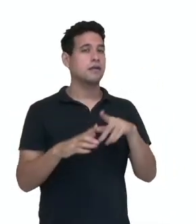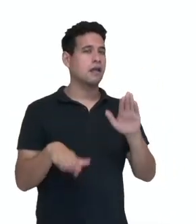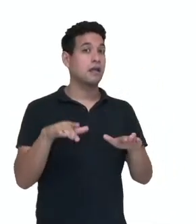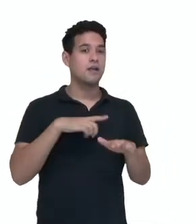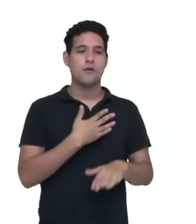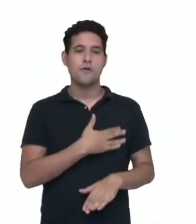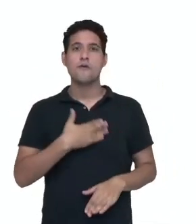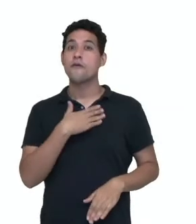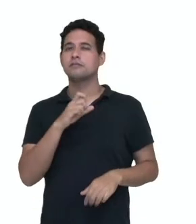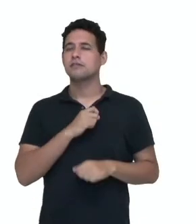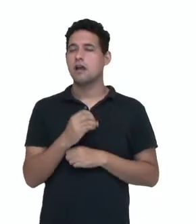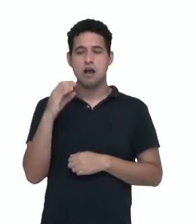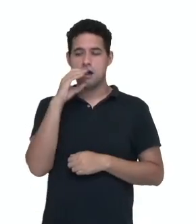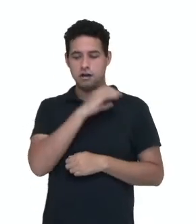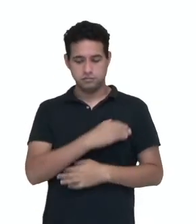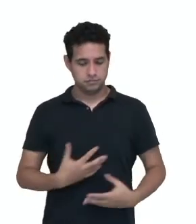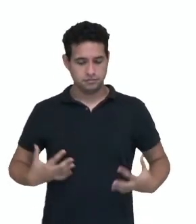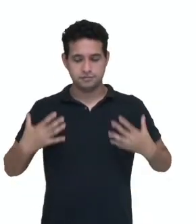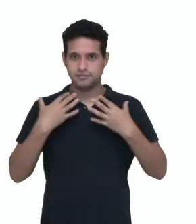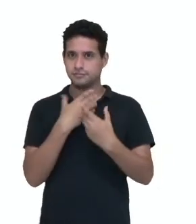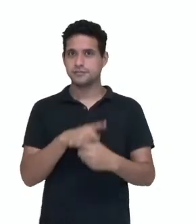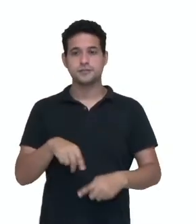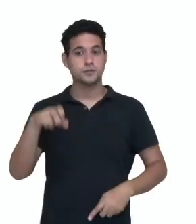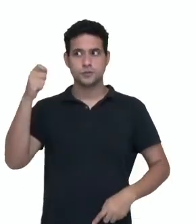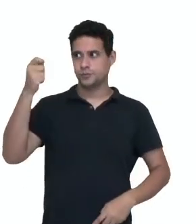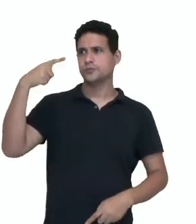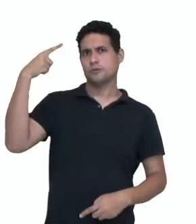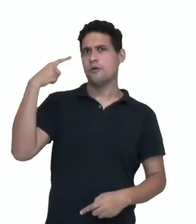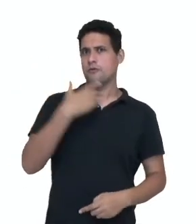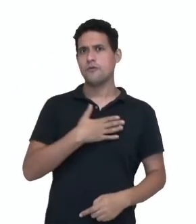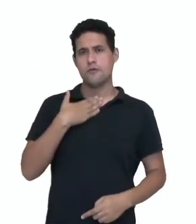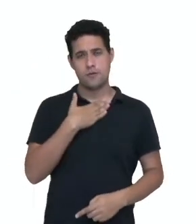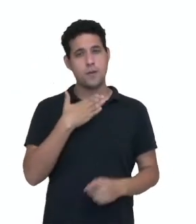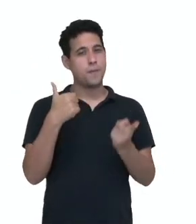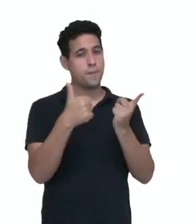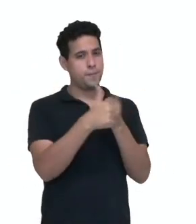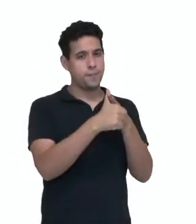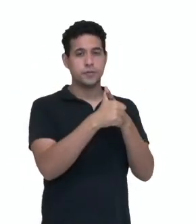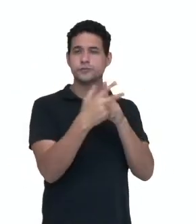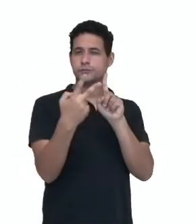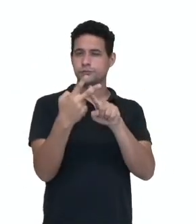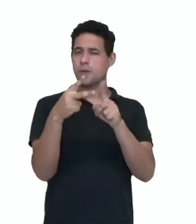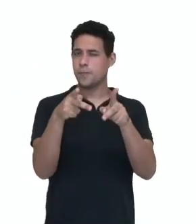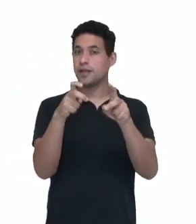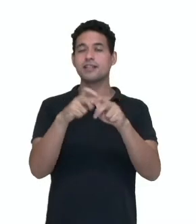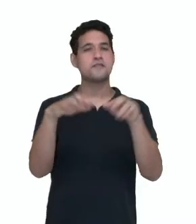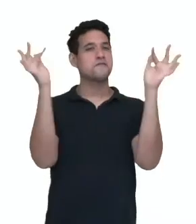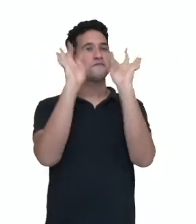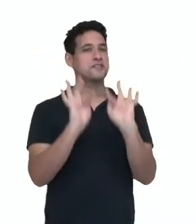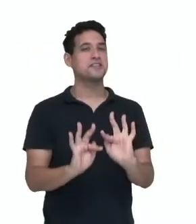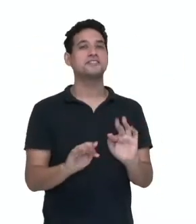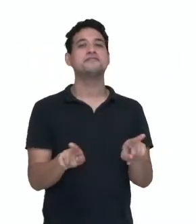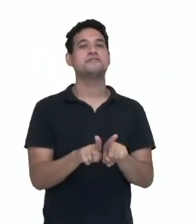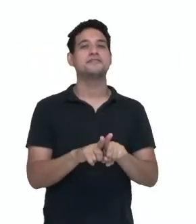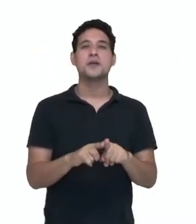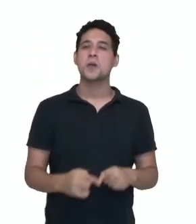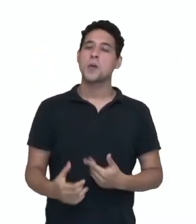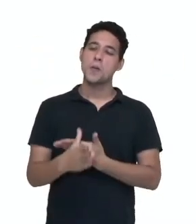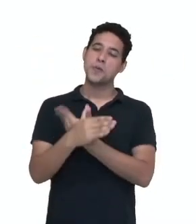gusta el tiempo caluroso com sol. Sim, no primeiro e no segundo a gente vê lá que ele está feliz, né? Com os pássaros